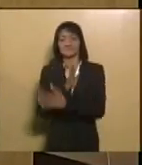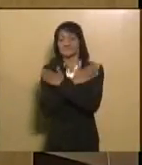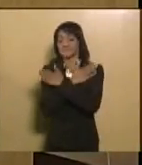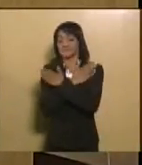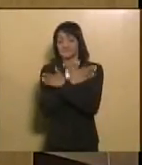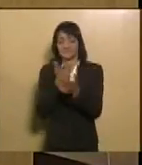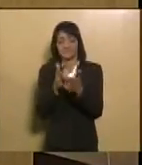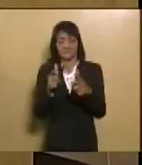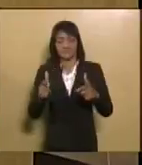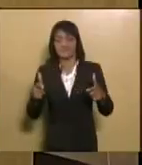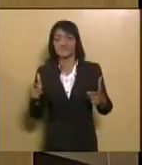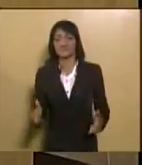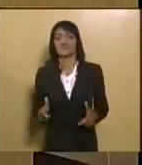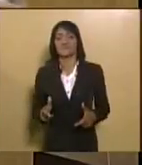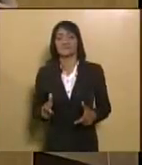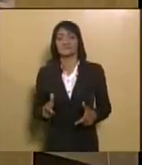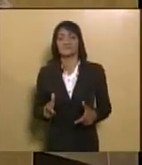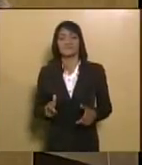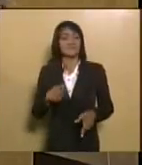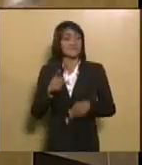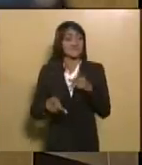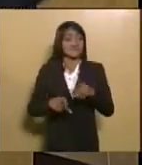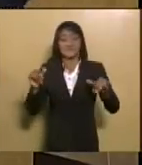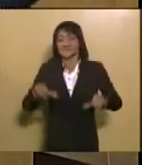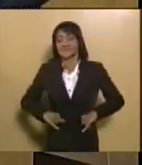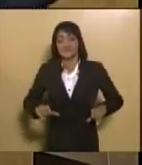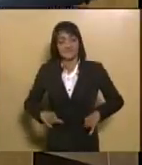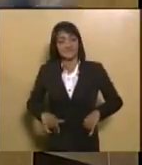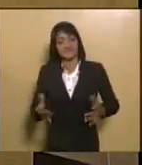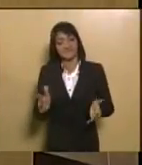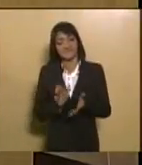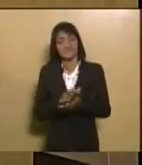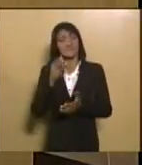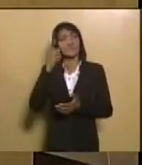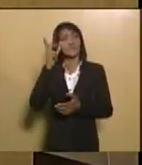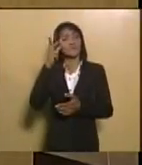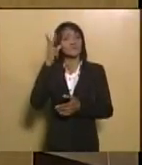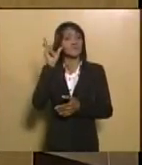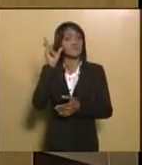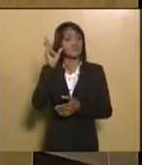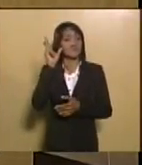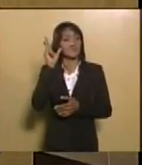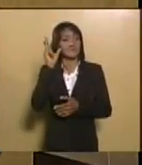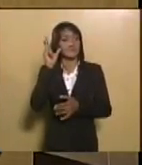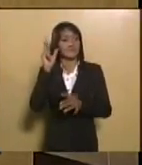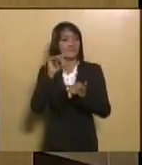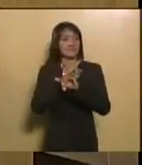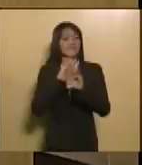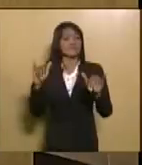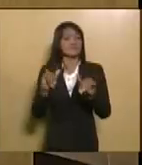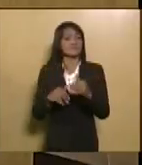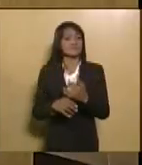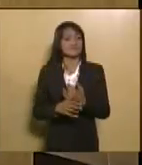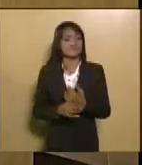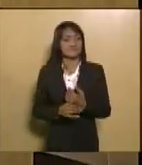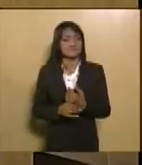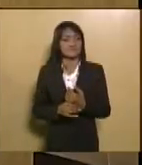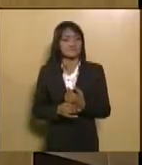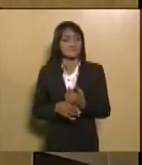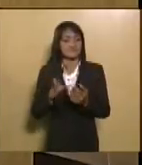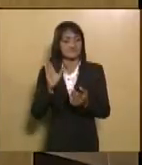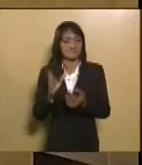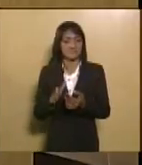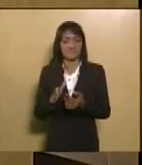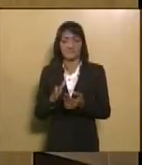ao aumento da miserabilidade, e ontem mesmo anunciaram eles que a arrecadação